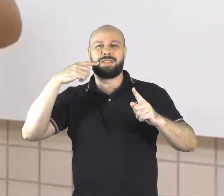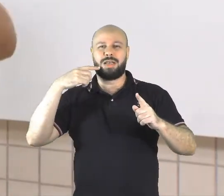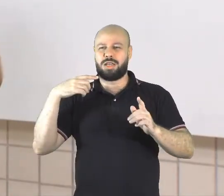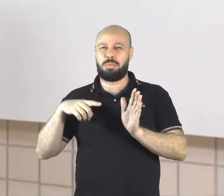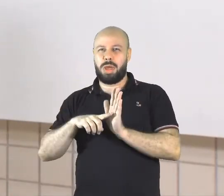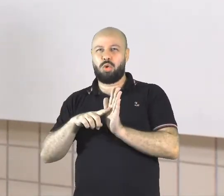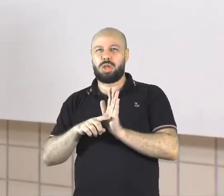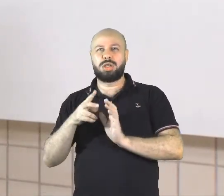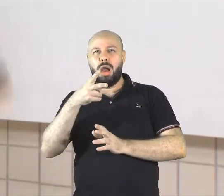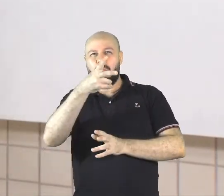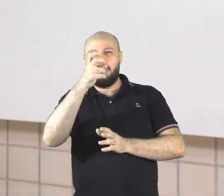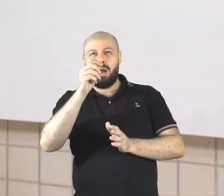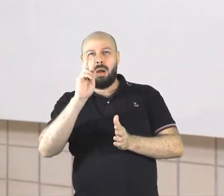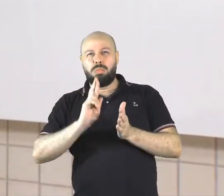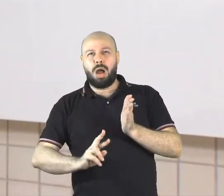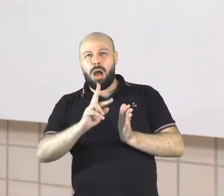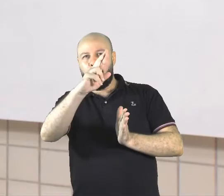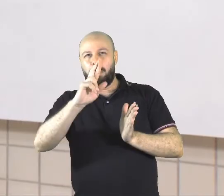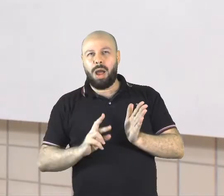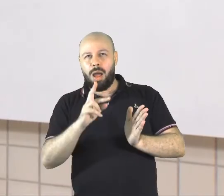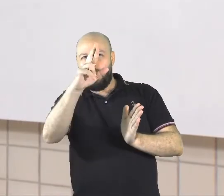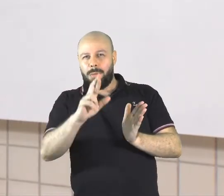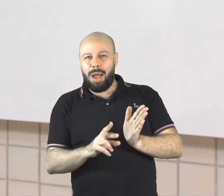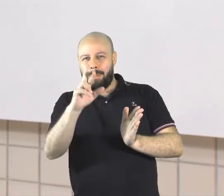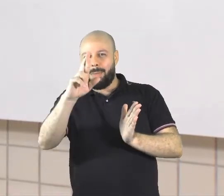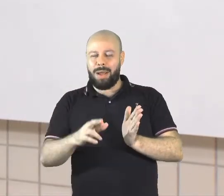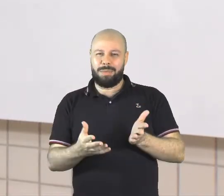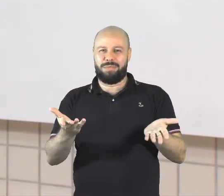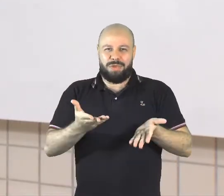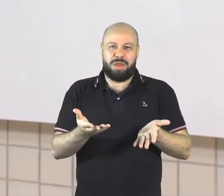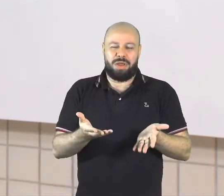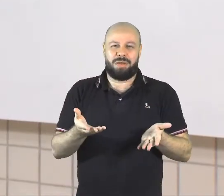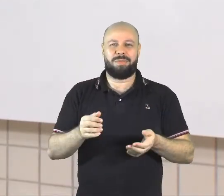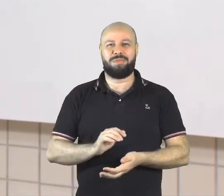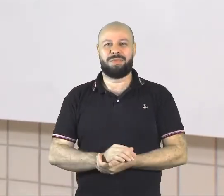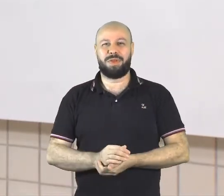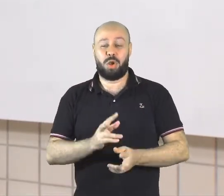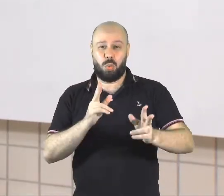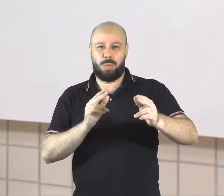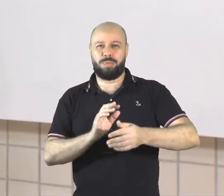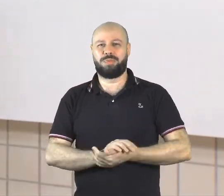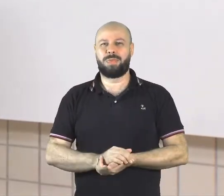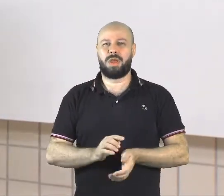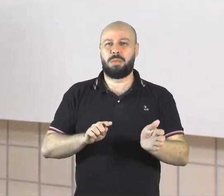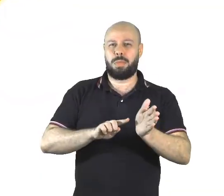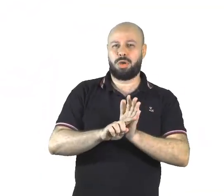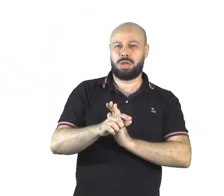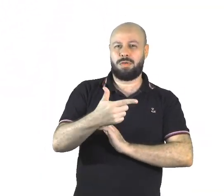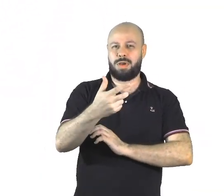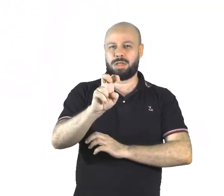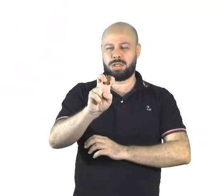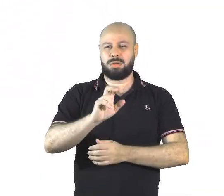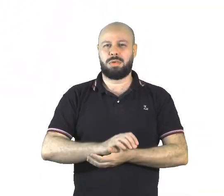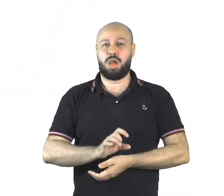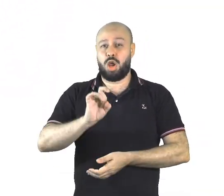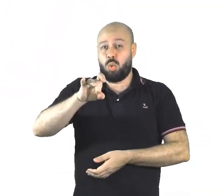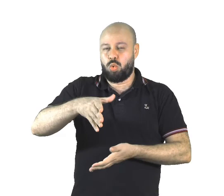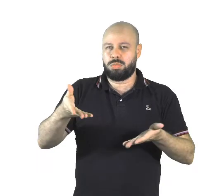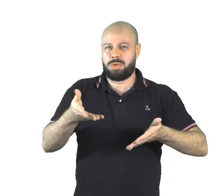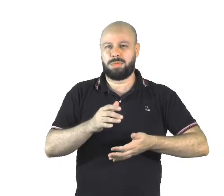só olhando o gráfico. É a mesma coisa que vocês vão fazer agora. Questão 25, última questão de